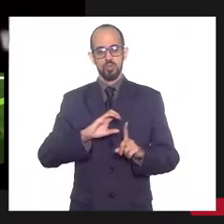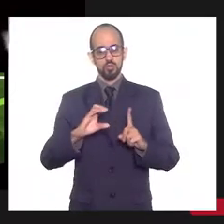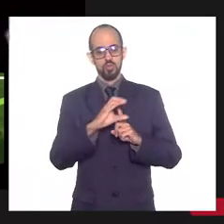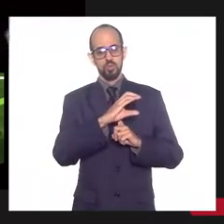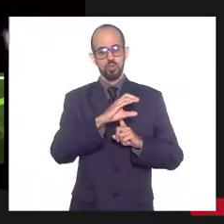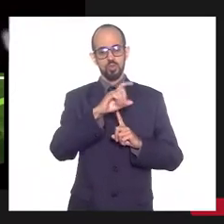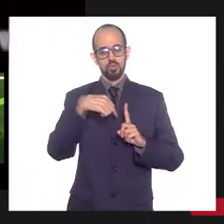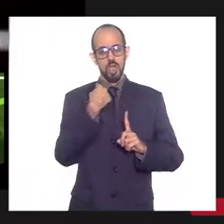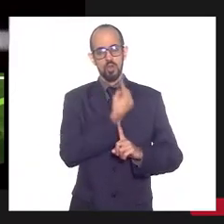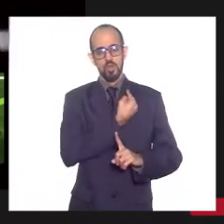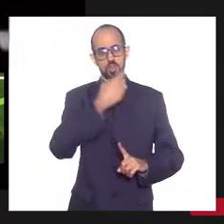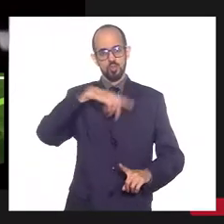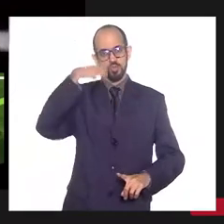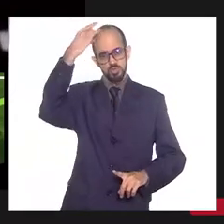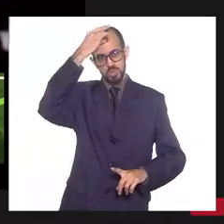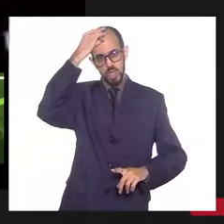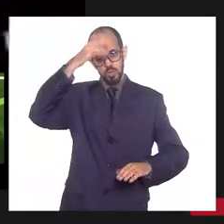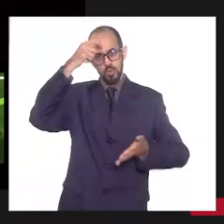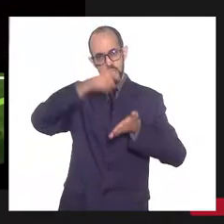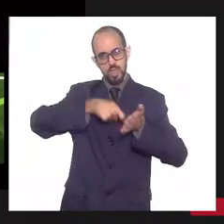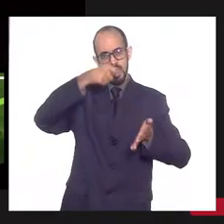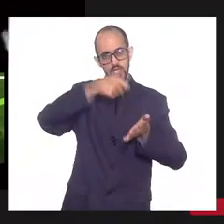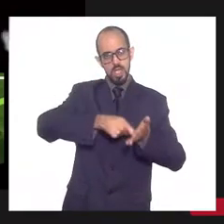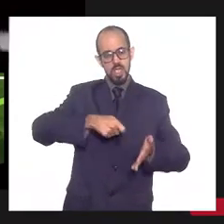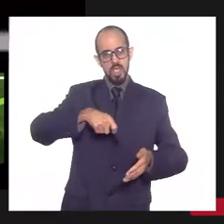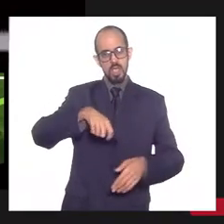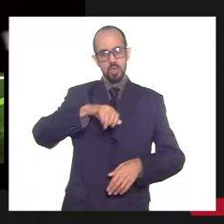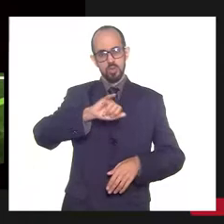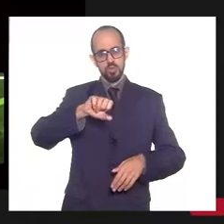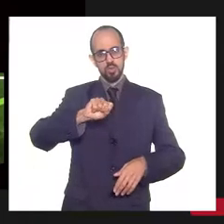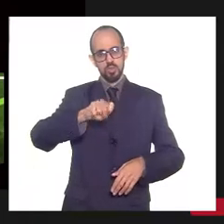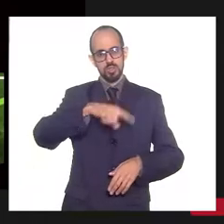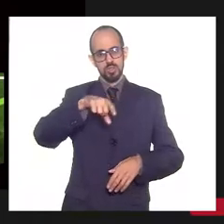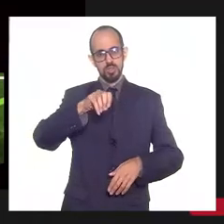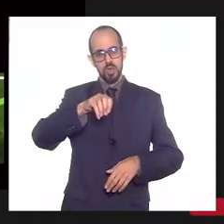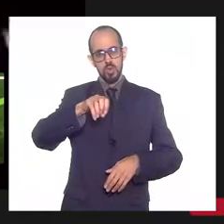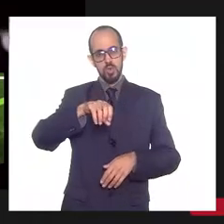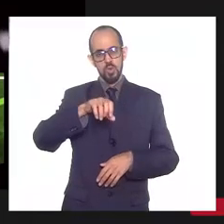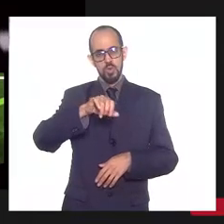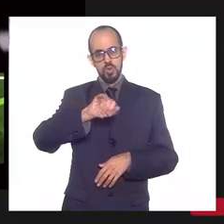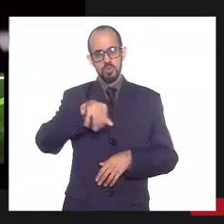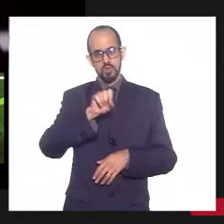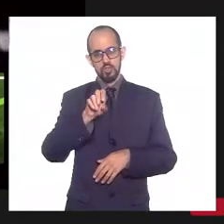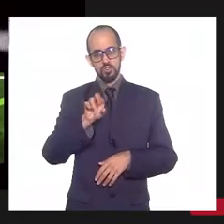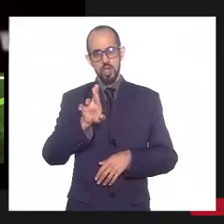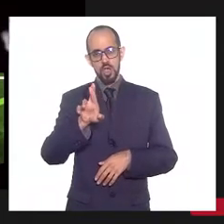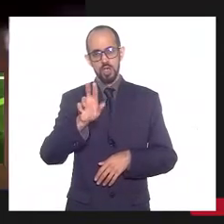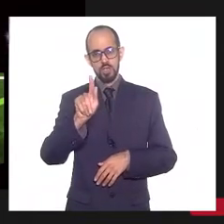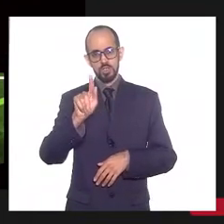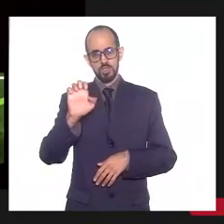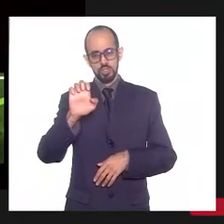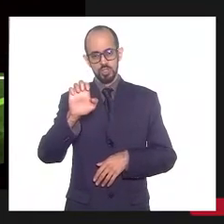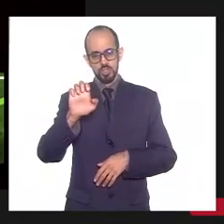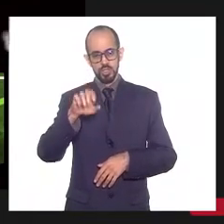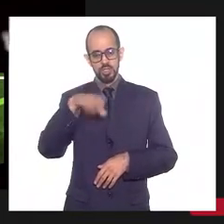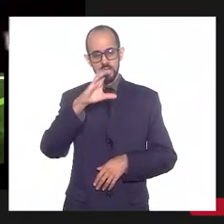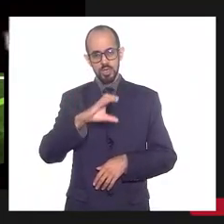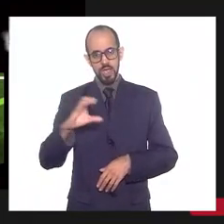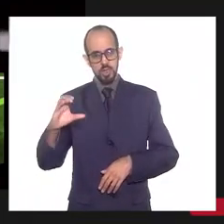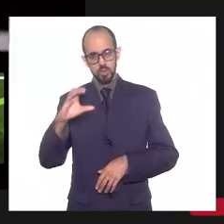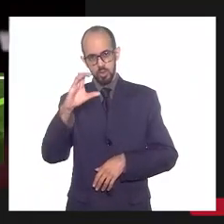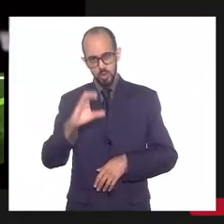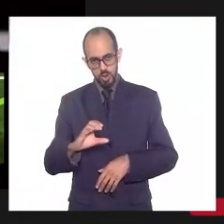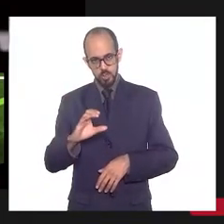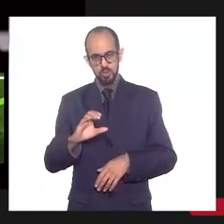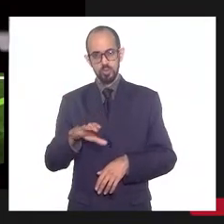nosso santo guerreiro o famoso São Jorge que tá no Corazón en tanto de católicos quantos